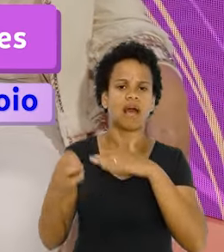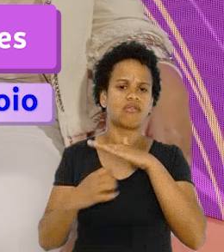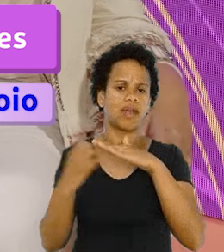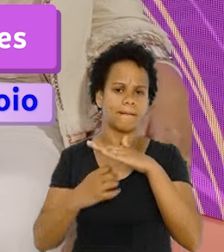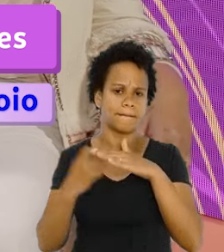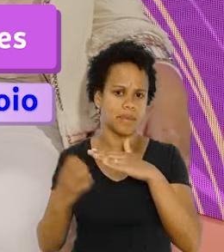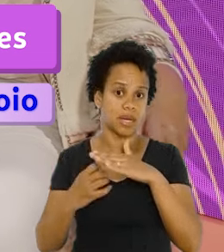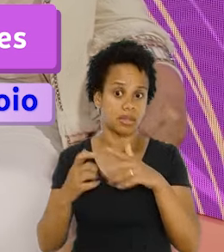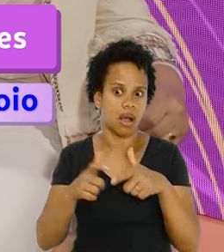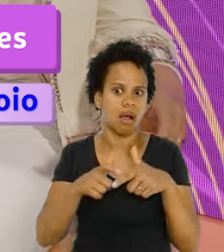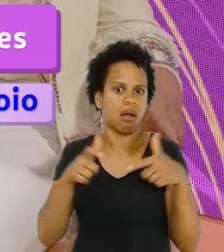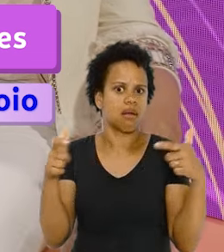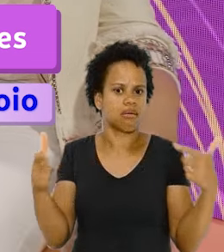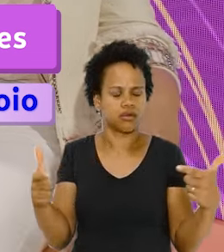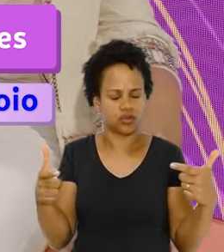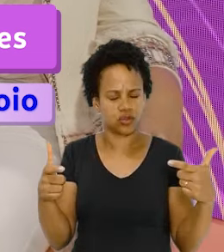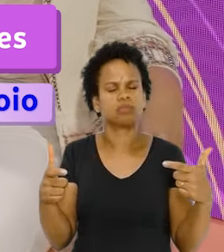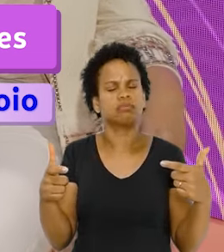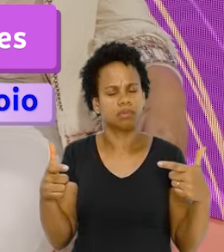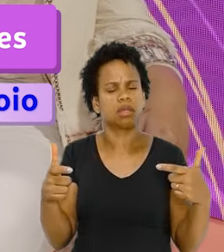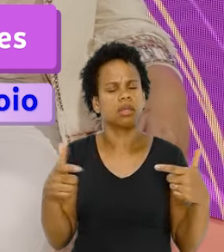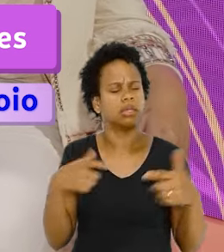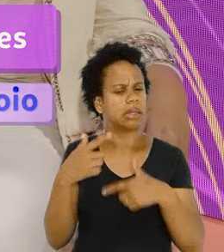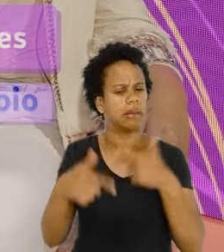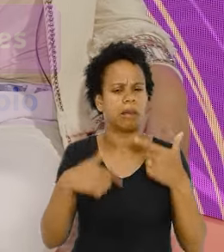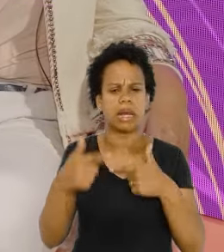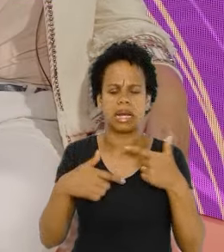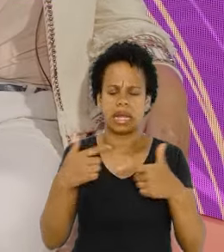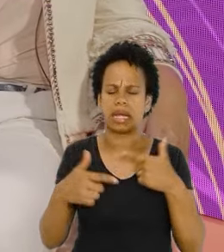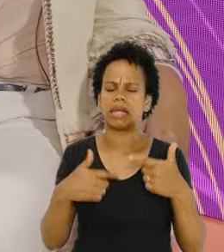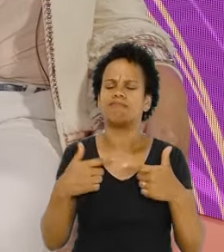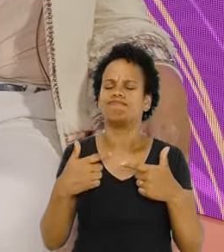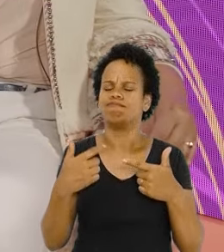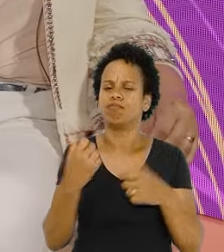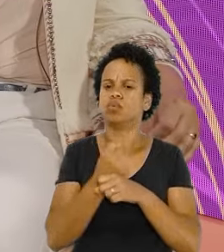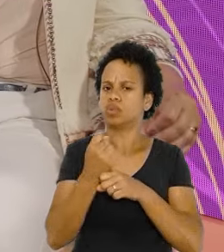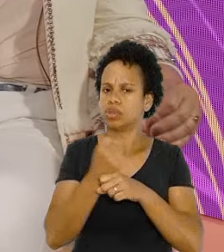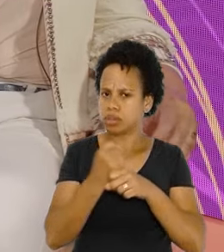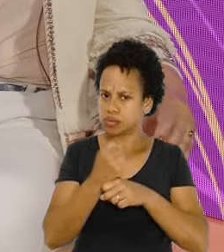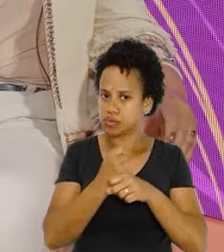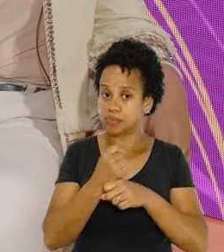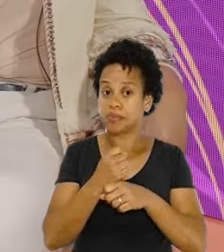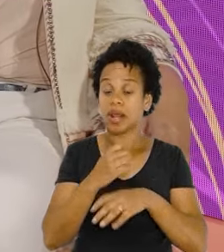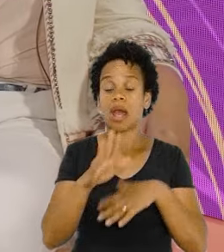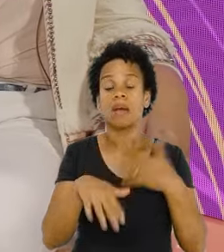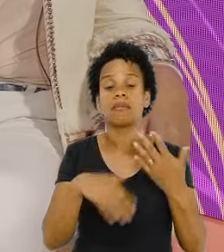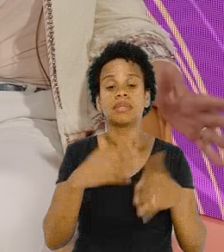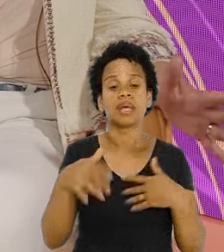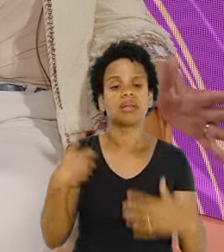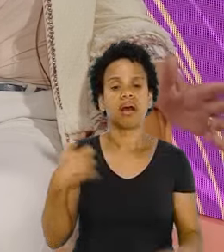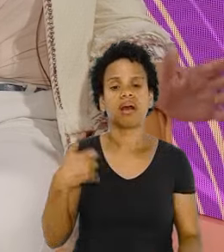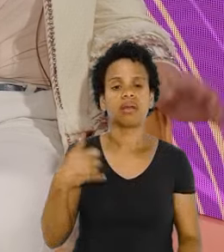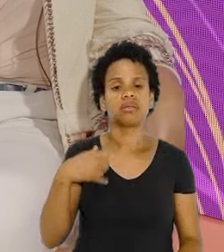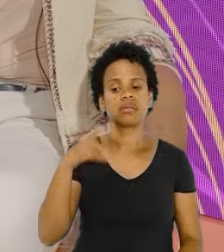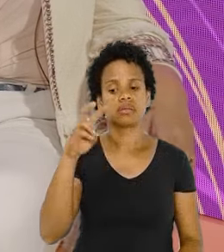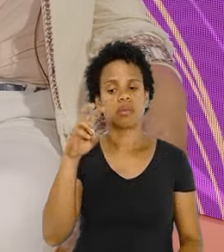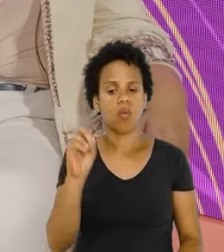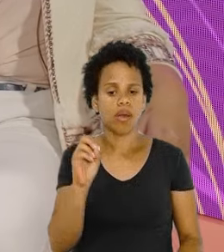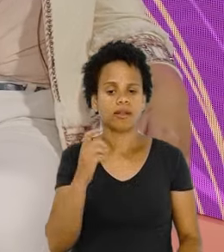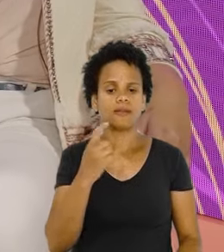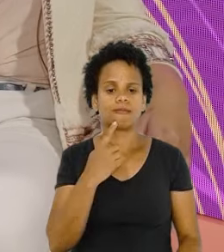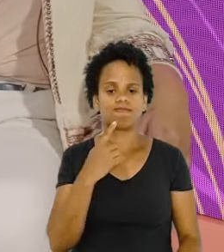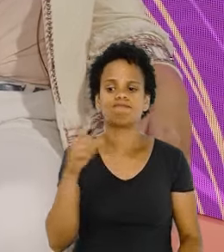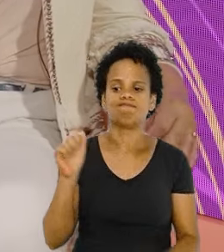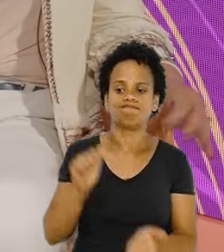m Nacional Trabalhei muitos anos em grandes empresas e aos 50 anos eu fui